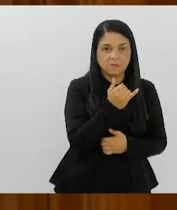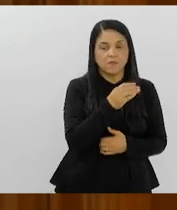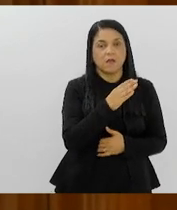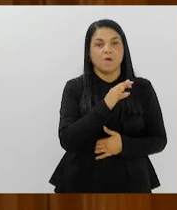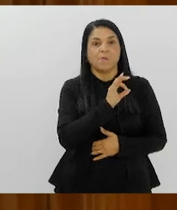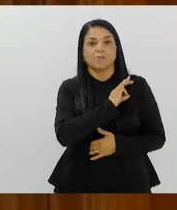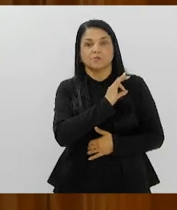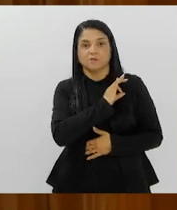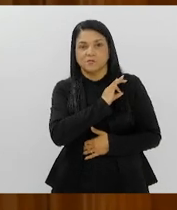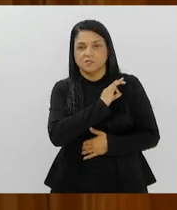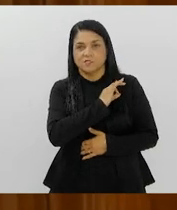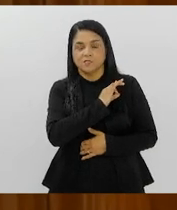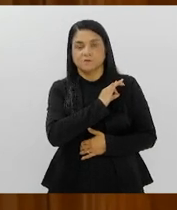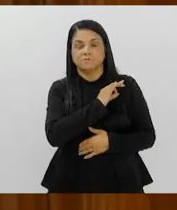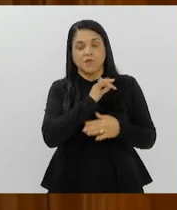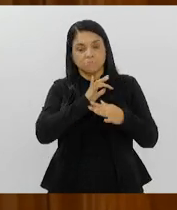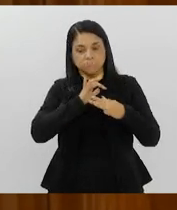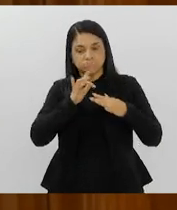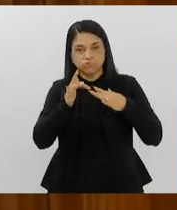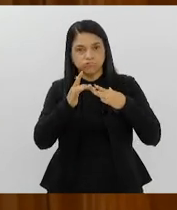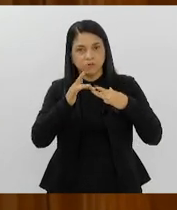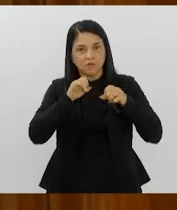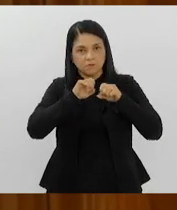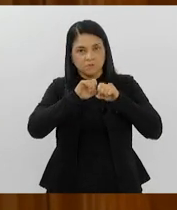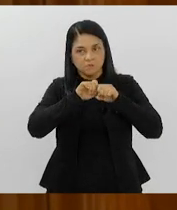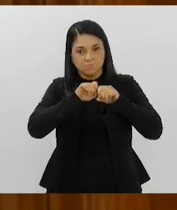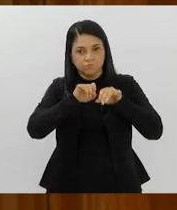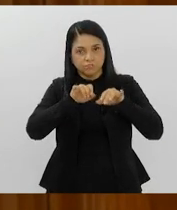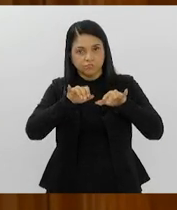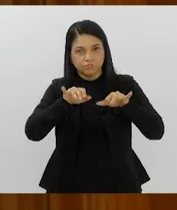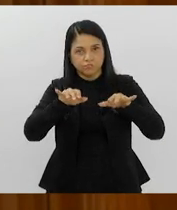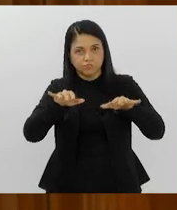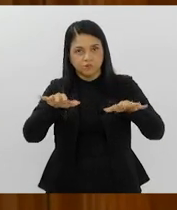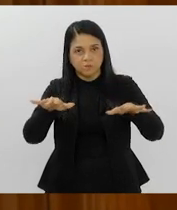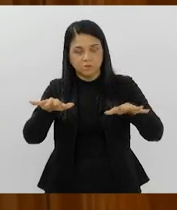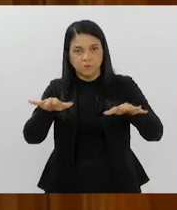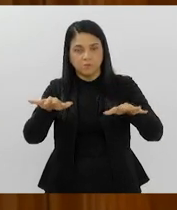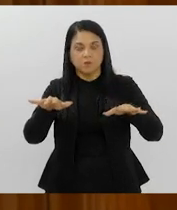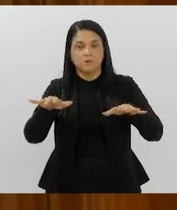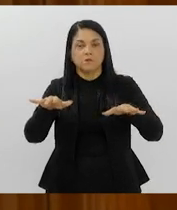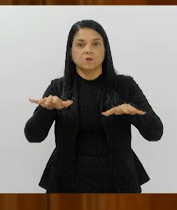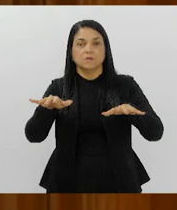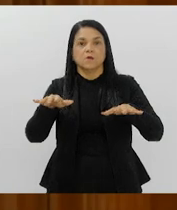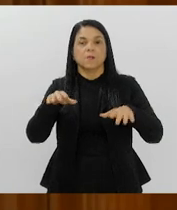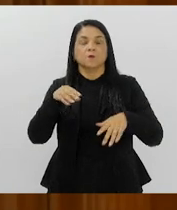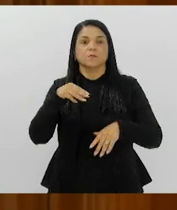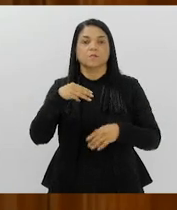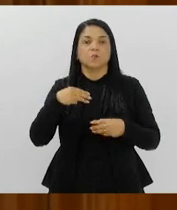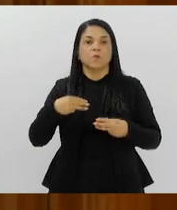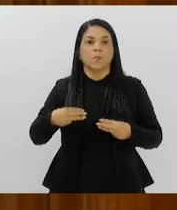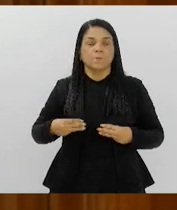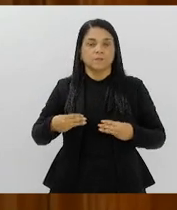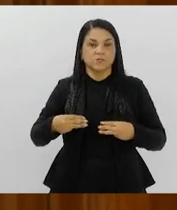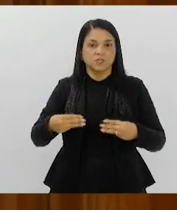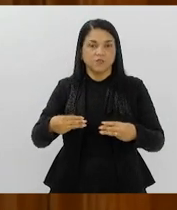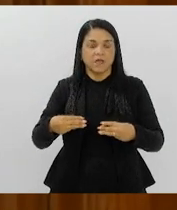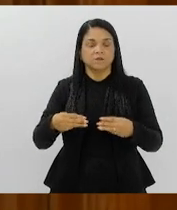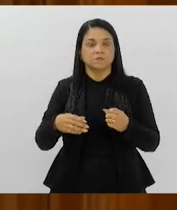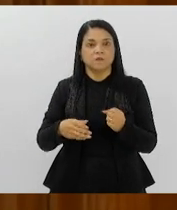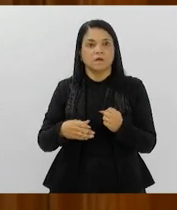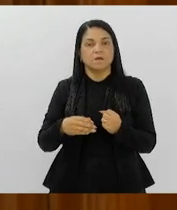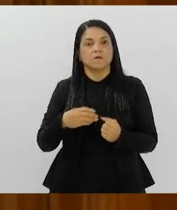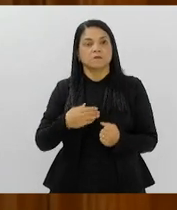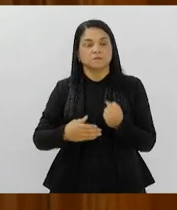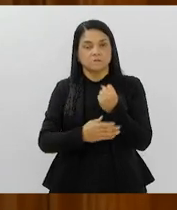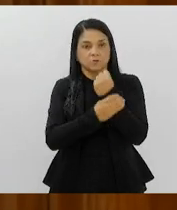cadeia, um esquemático de acionamento, passando pelo Ministério da Justiça e Segurança Pública, passando pelo Ministério